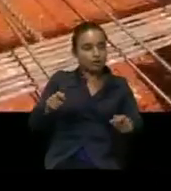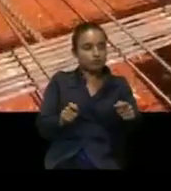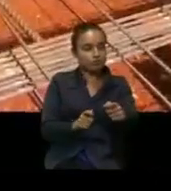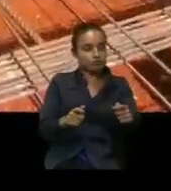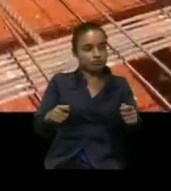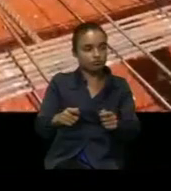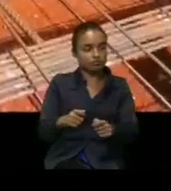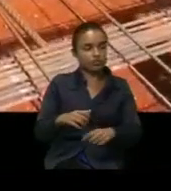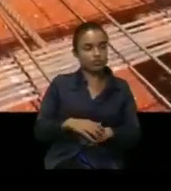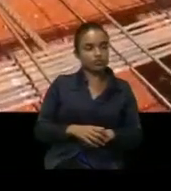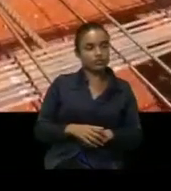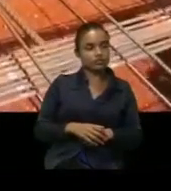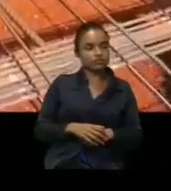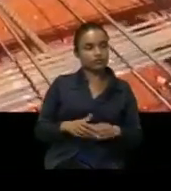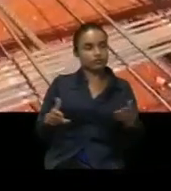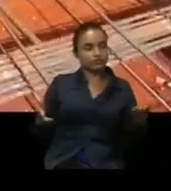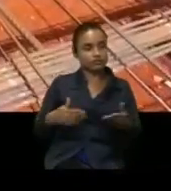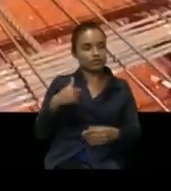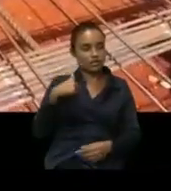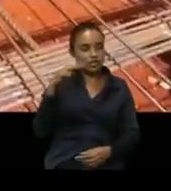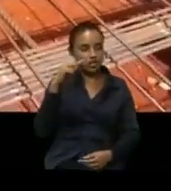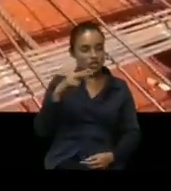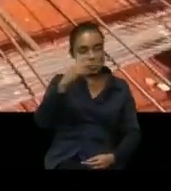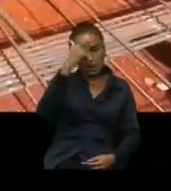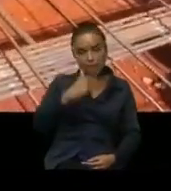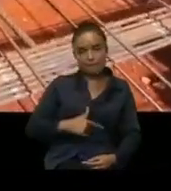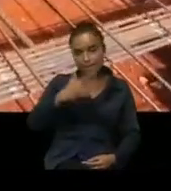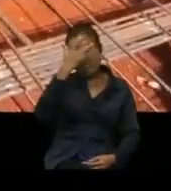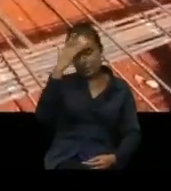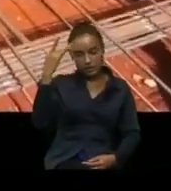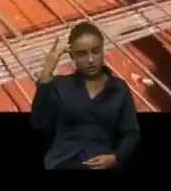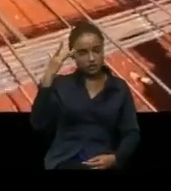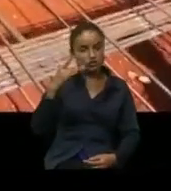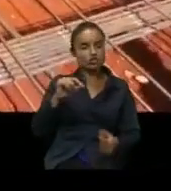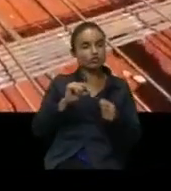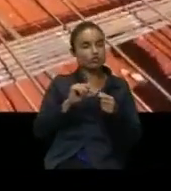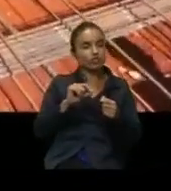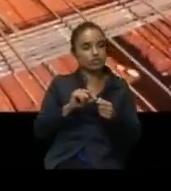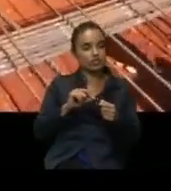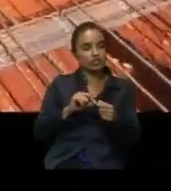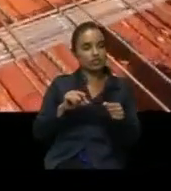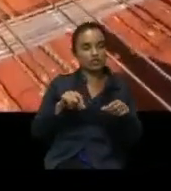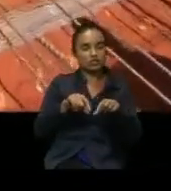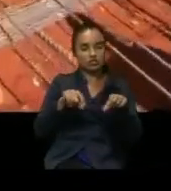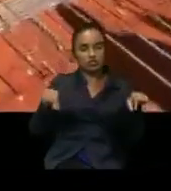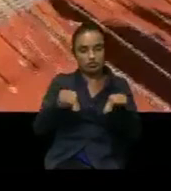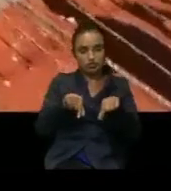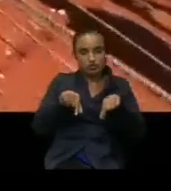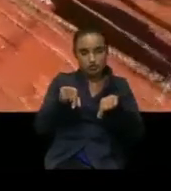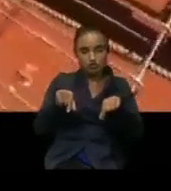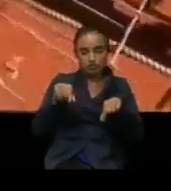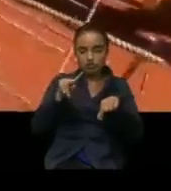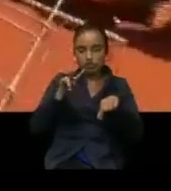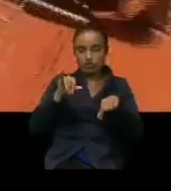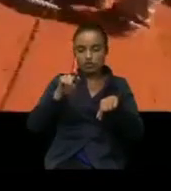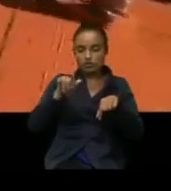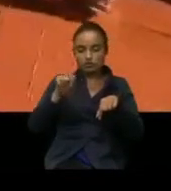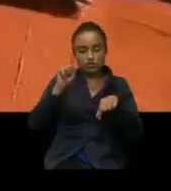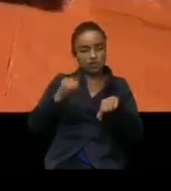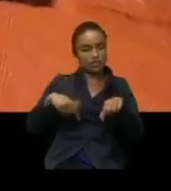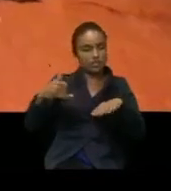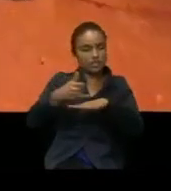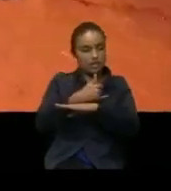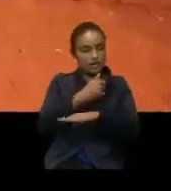Bancada de corte, dobra. Aí, o pessoal já trabalhando naquelas vigas próximas do gerador, né? Onde já tem